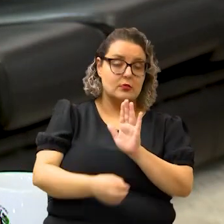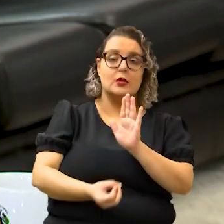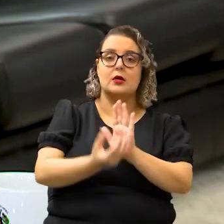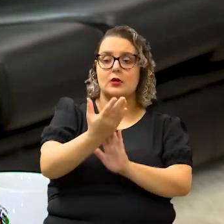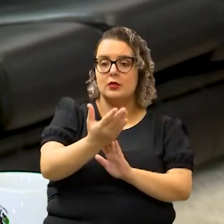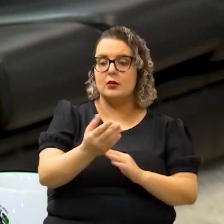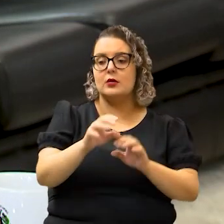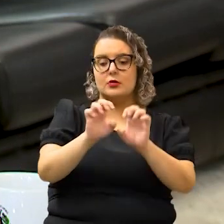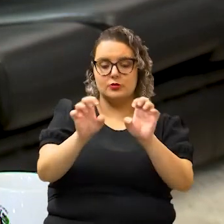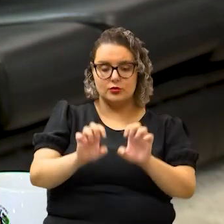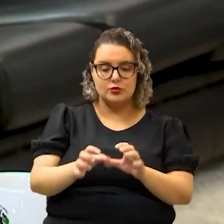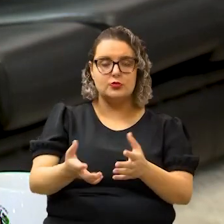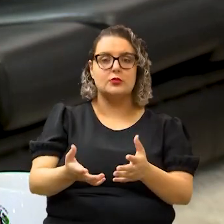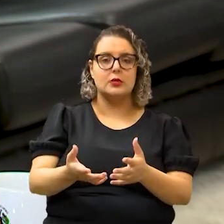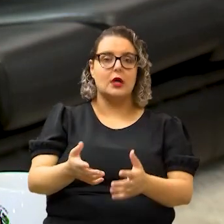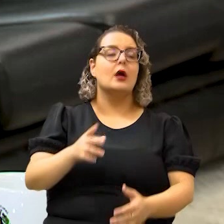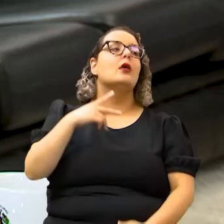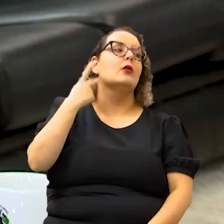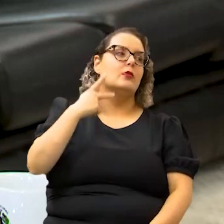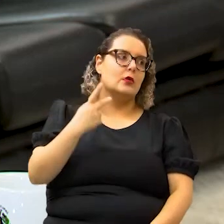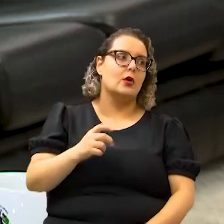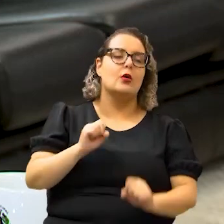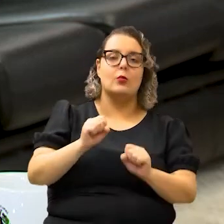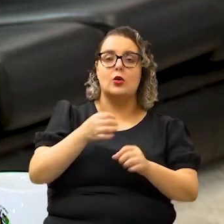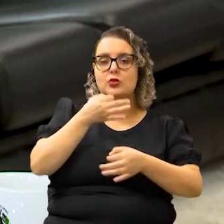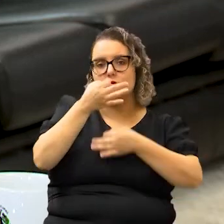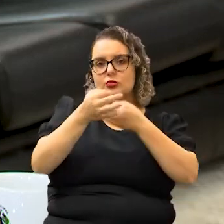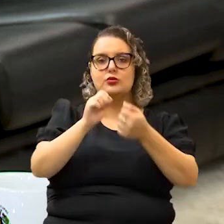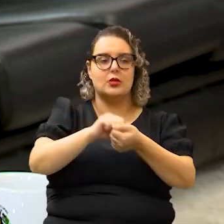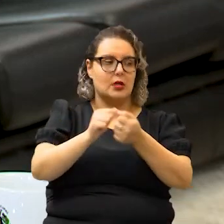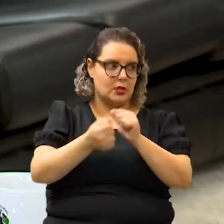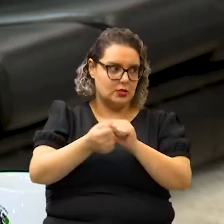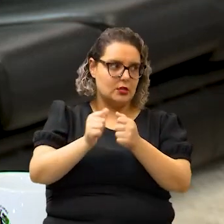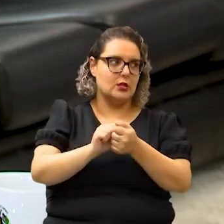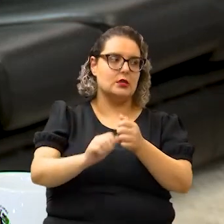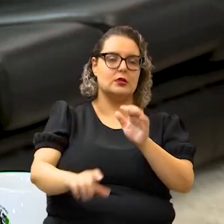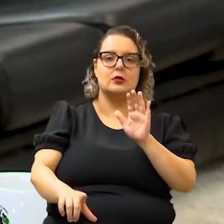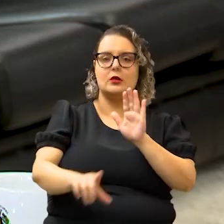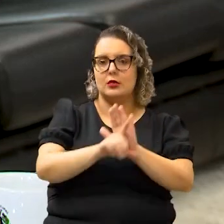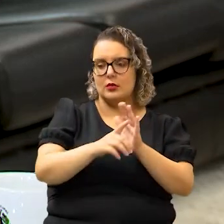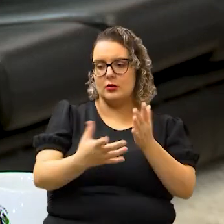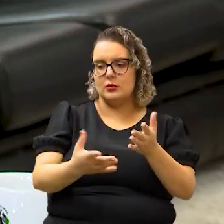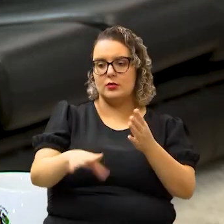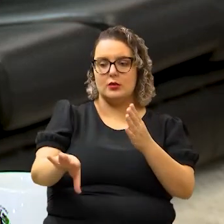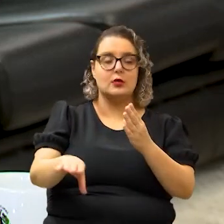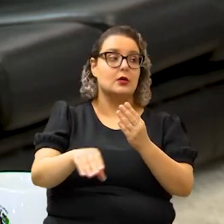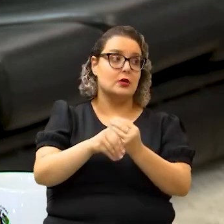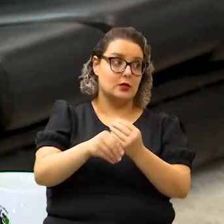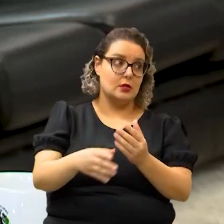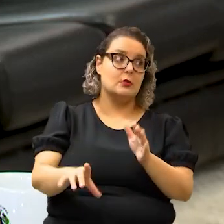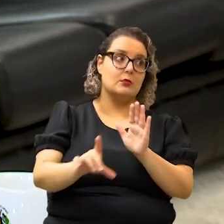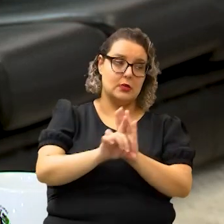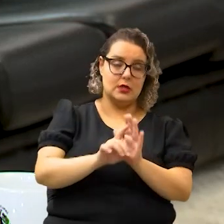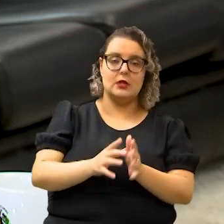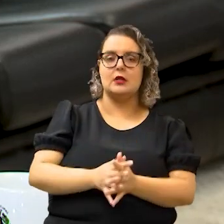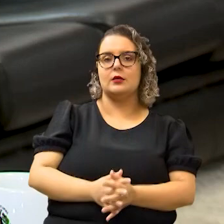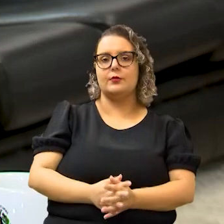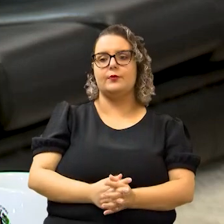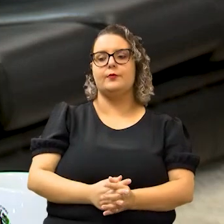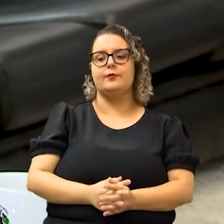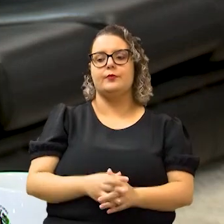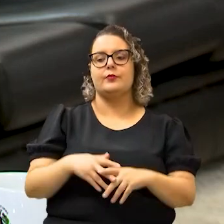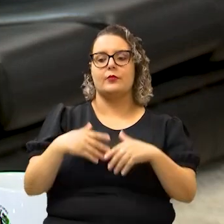mas como já existe uma lei que cria, que estrutura, aí o vereador pode sugerir adequações através